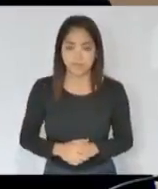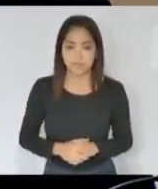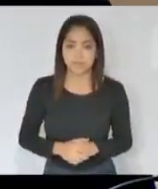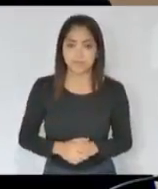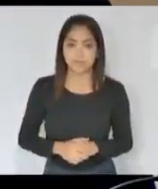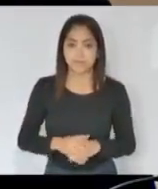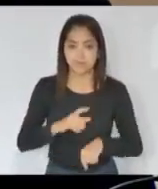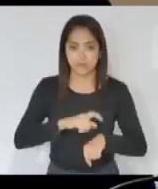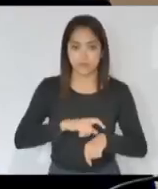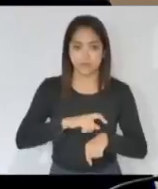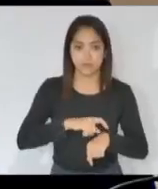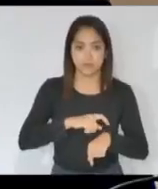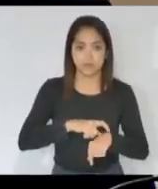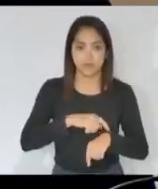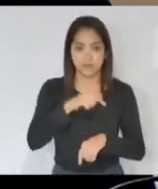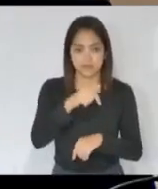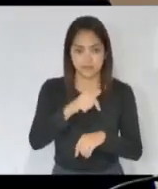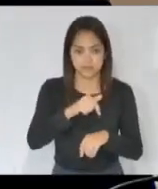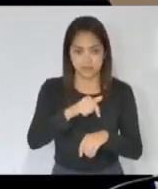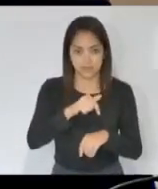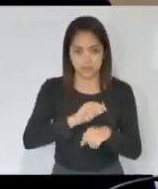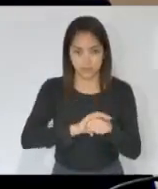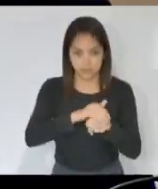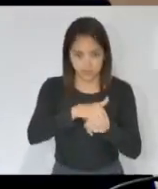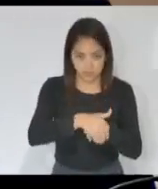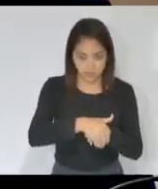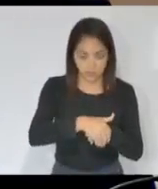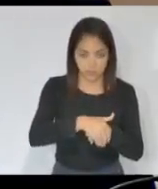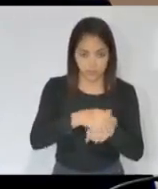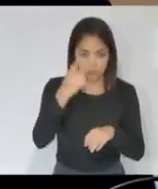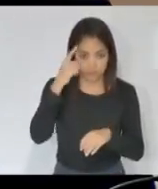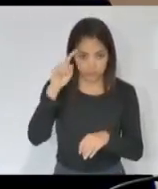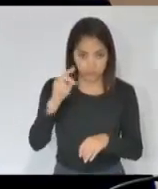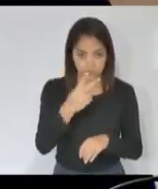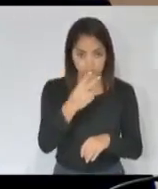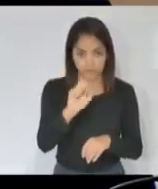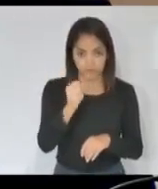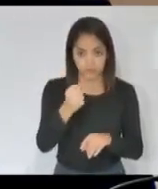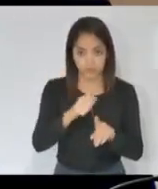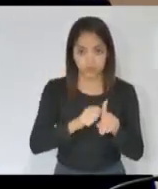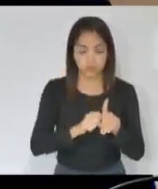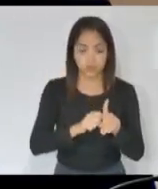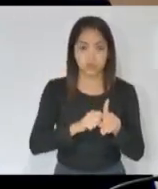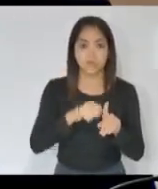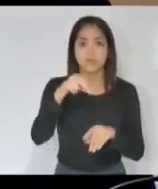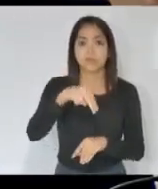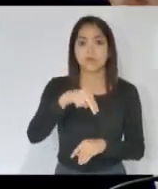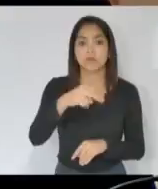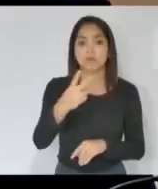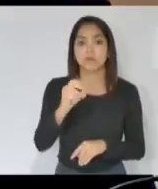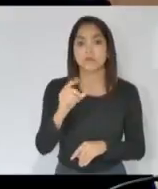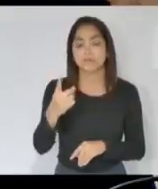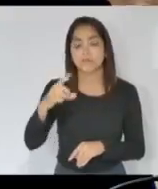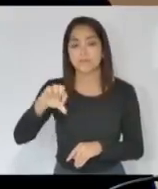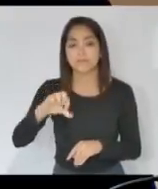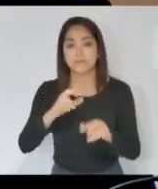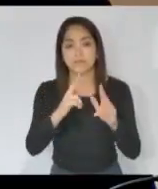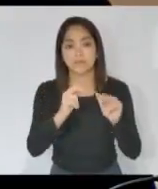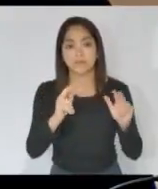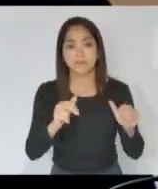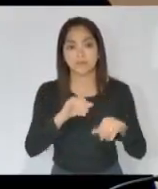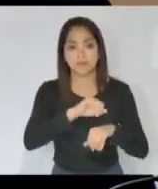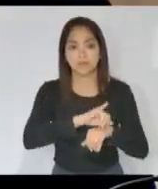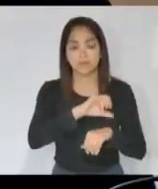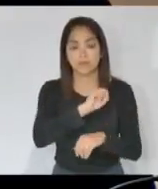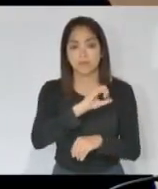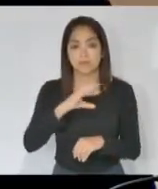Às 19 horas e 30 minutos do dia 28 do mês de novembro do ano 2019, nesta cidade de Florianópolis, capital